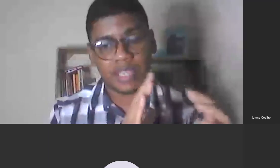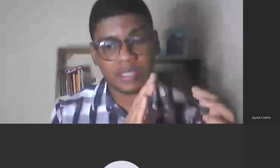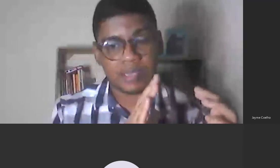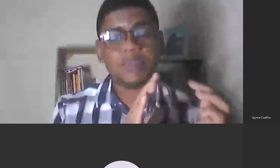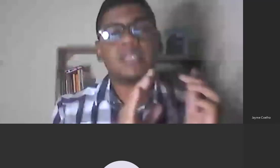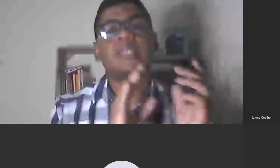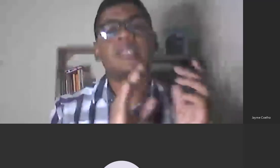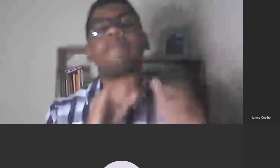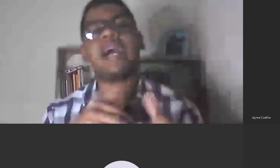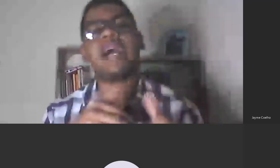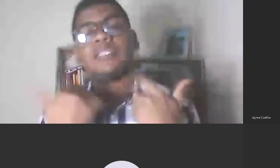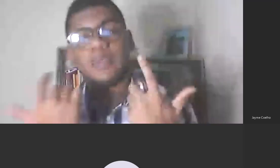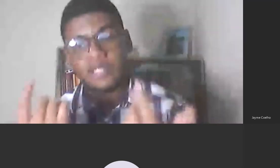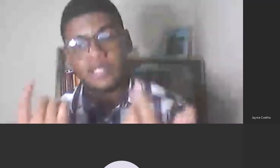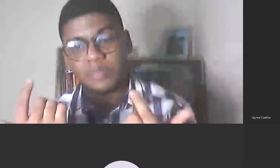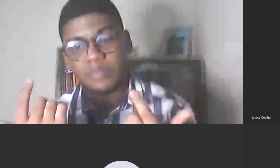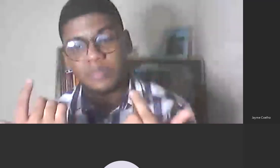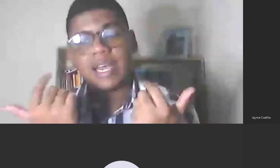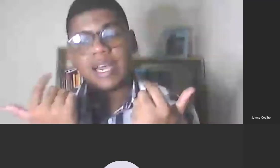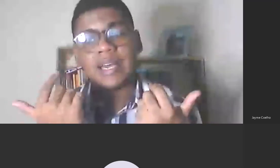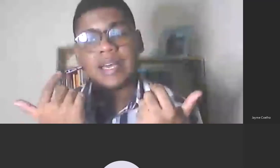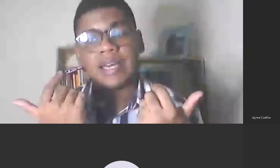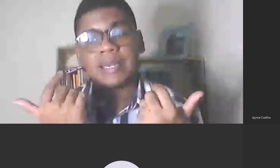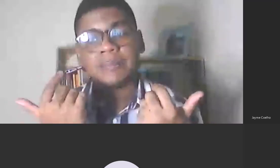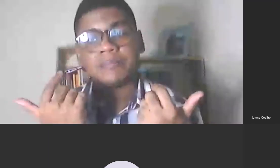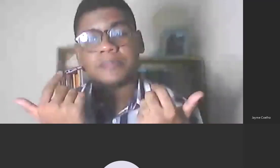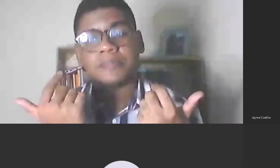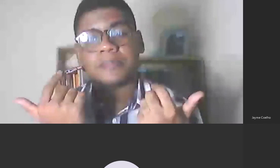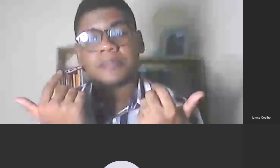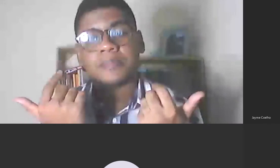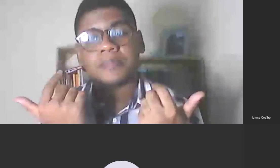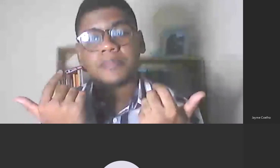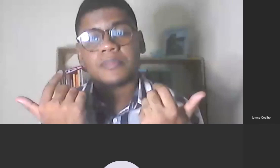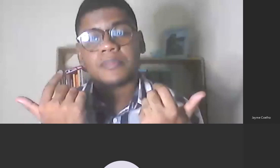com vocês. E mais próximo a...